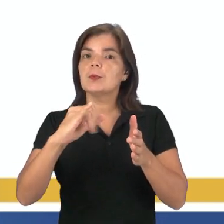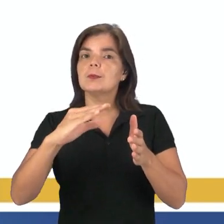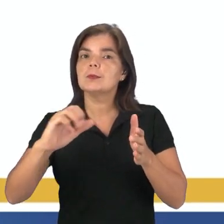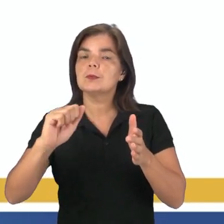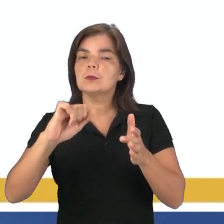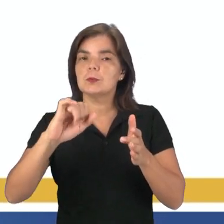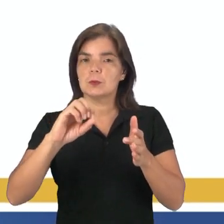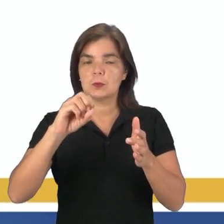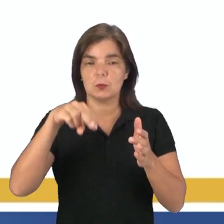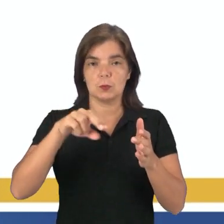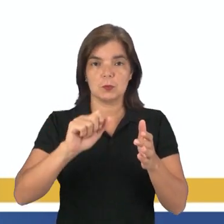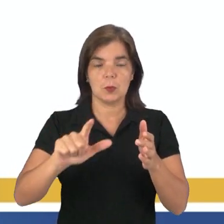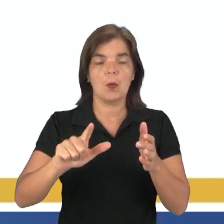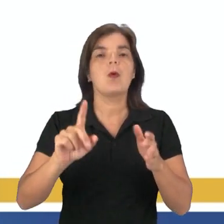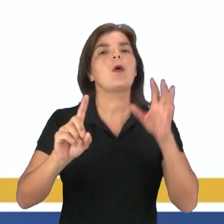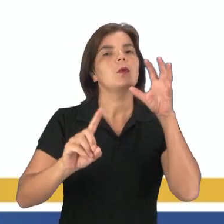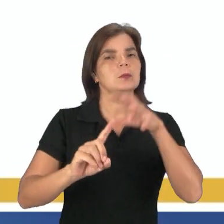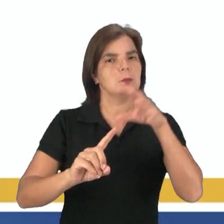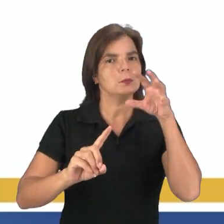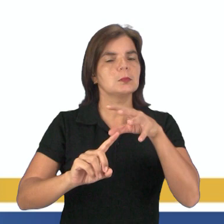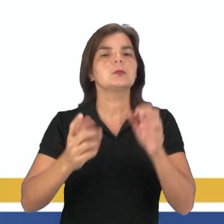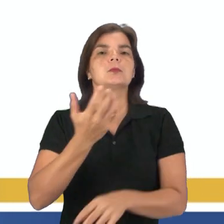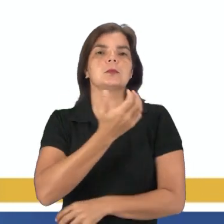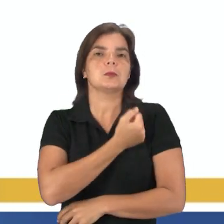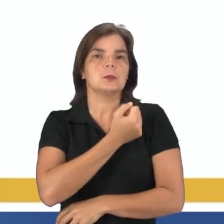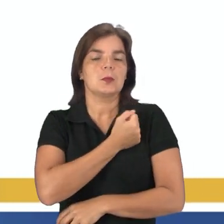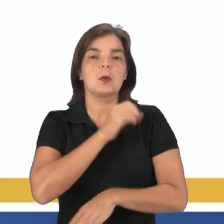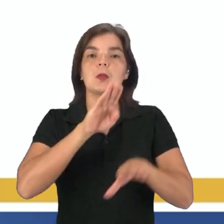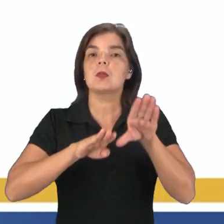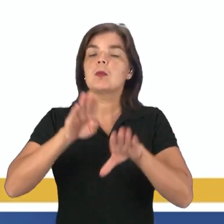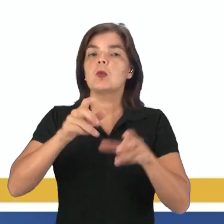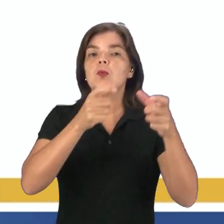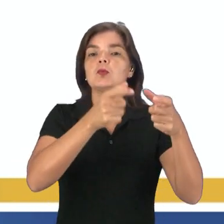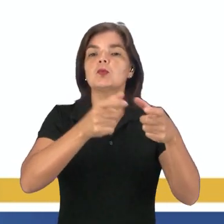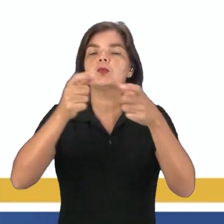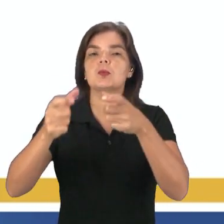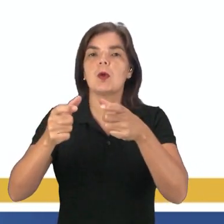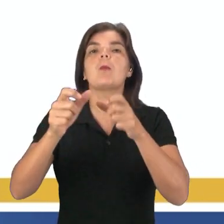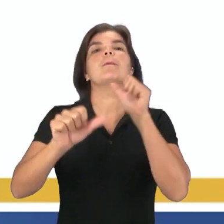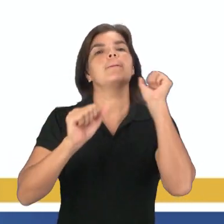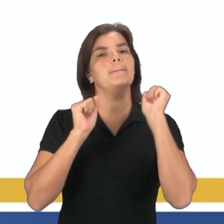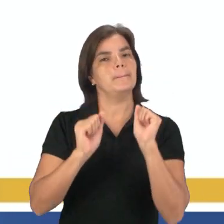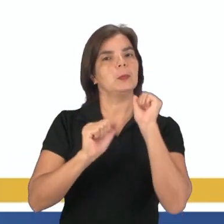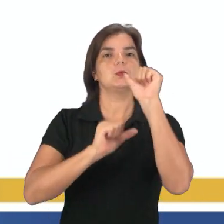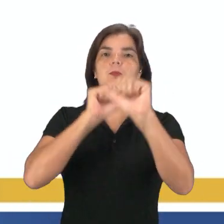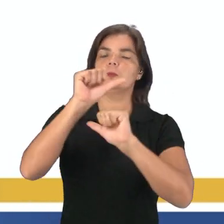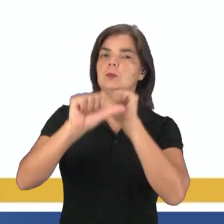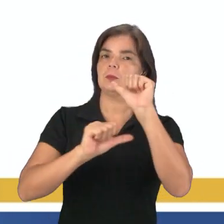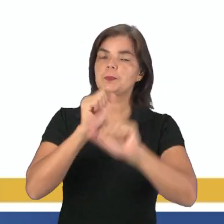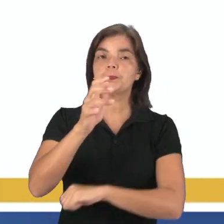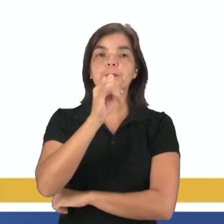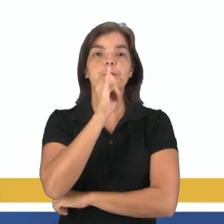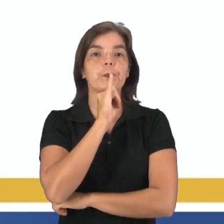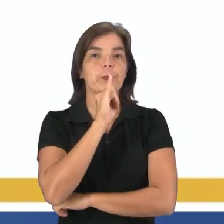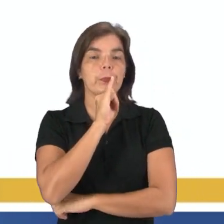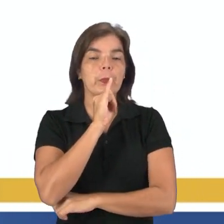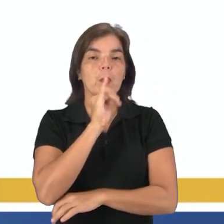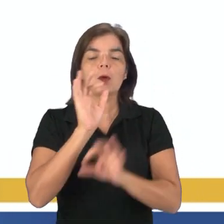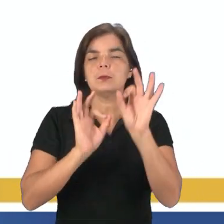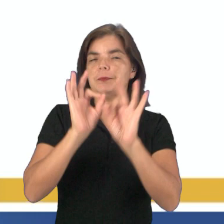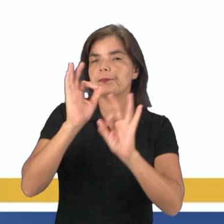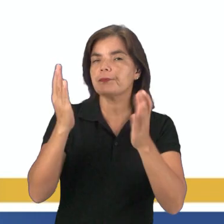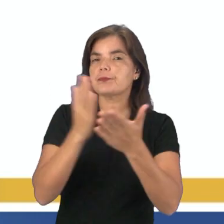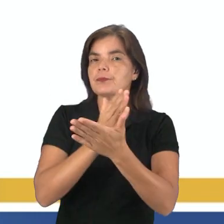algarismo, ela influencia no seu valor. De acordo onde ele esteja, vai alterar. Por exemplo, nós vamos formar alguns